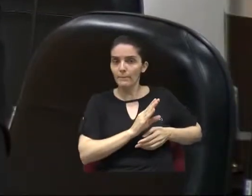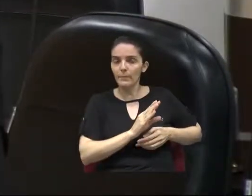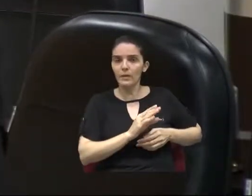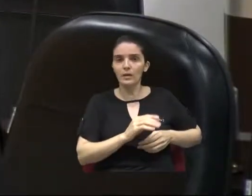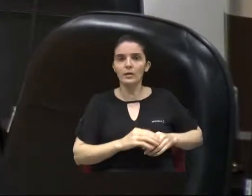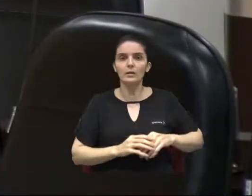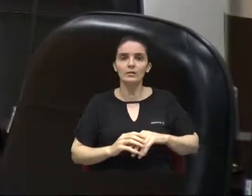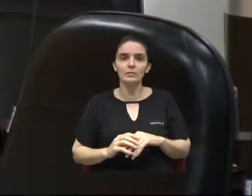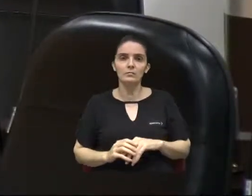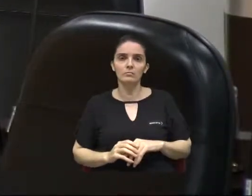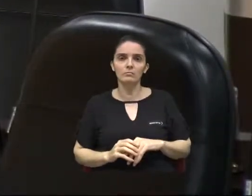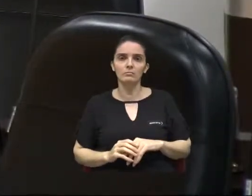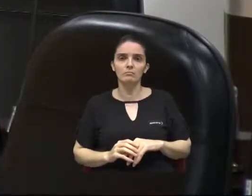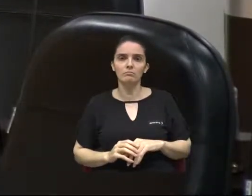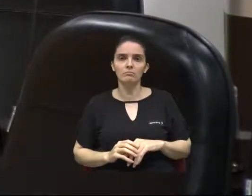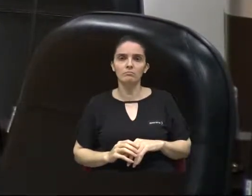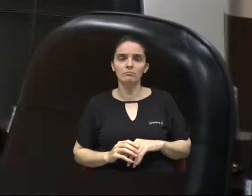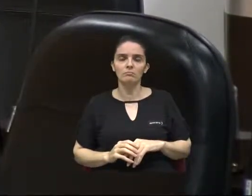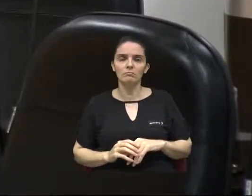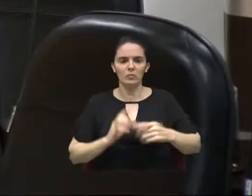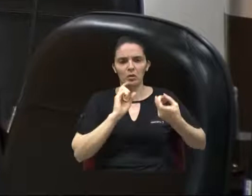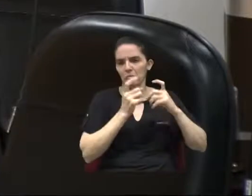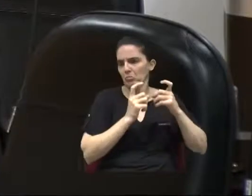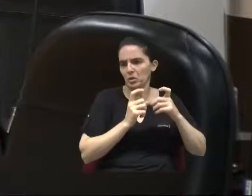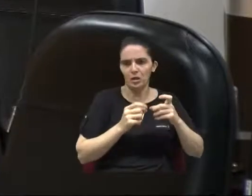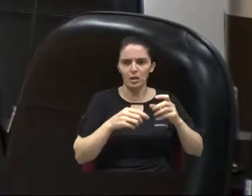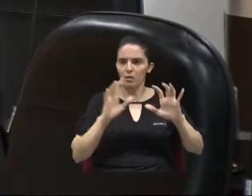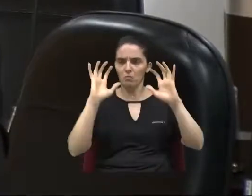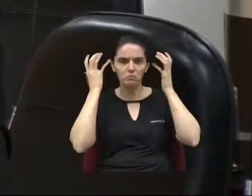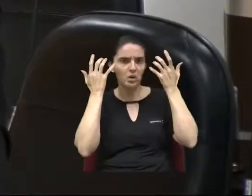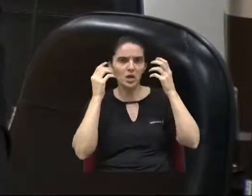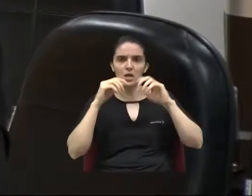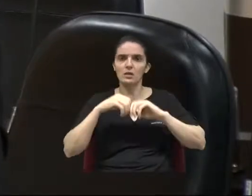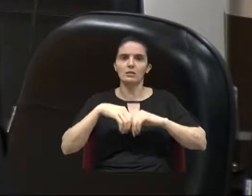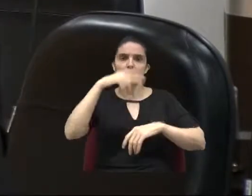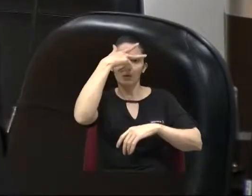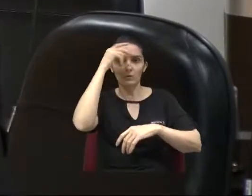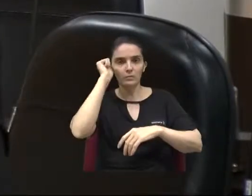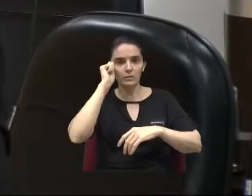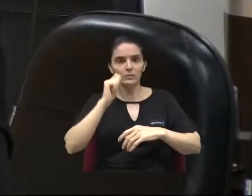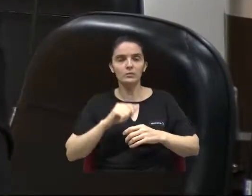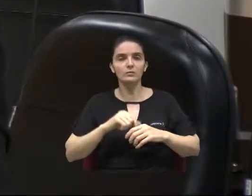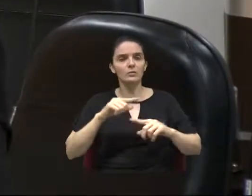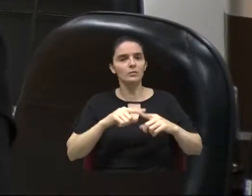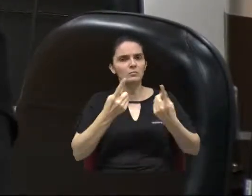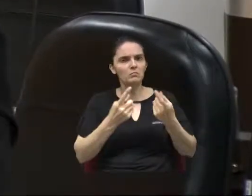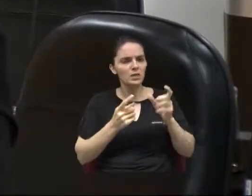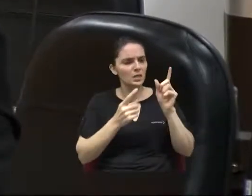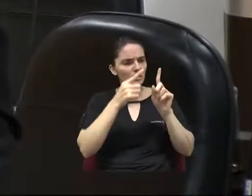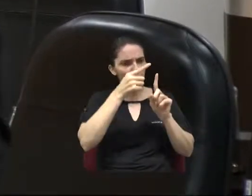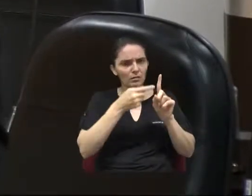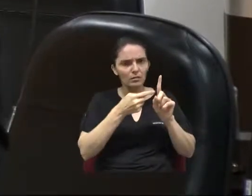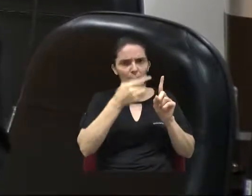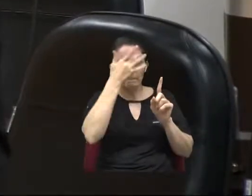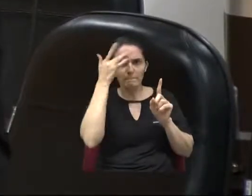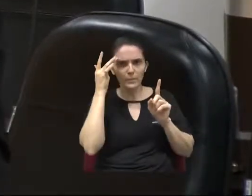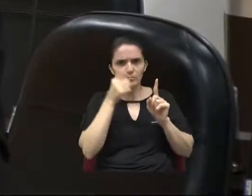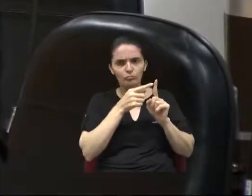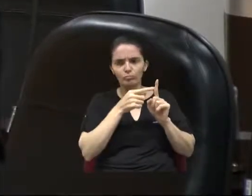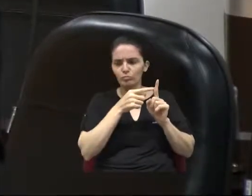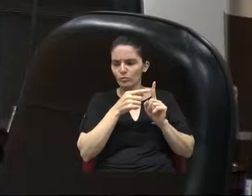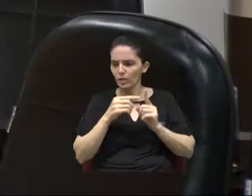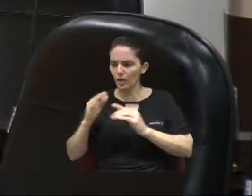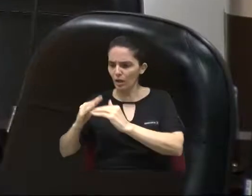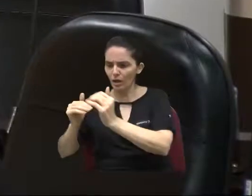eventos, nessa natureza da prefeitura, sendo ali o tradutor de sinais